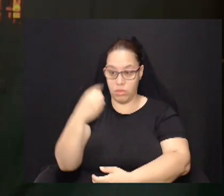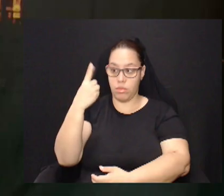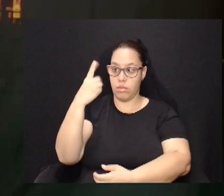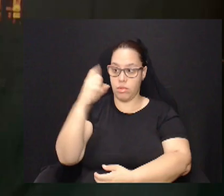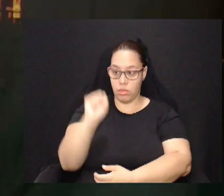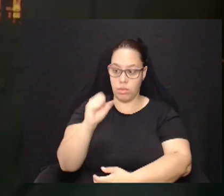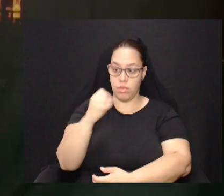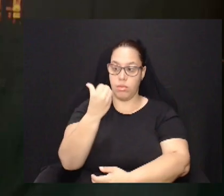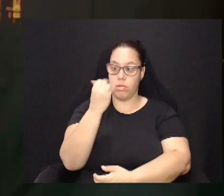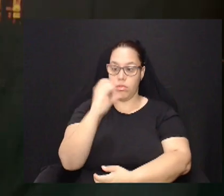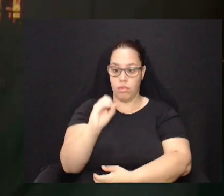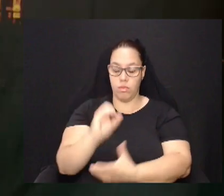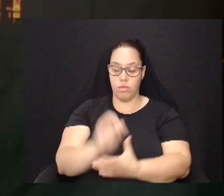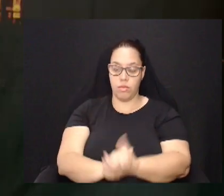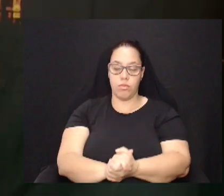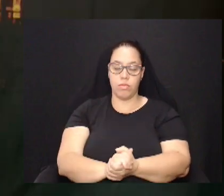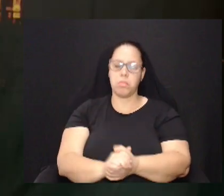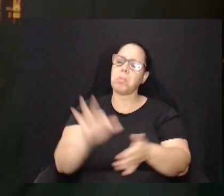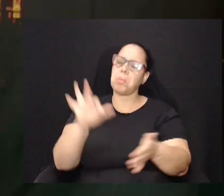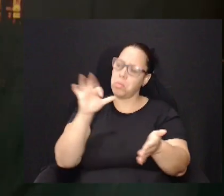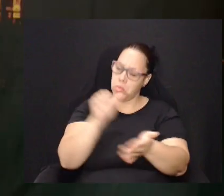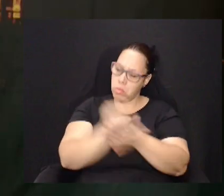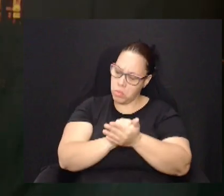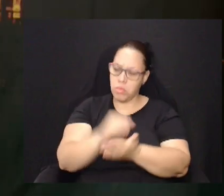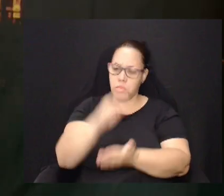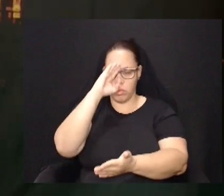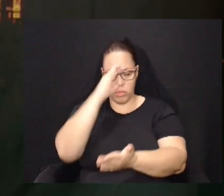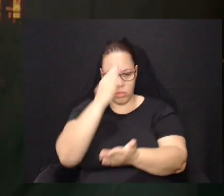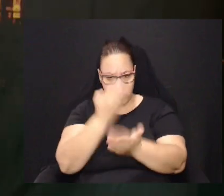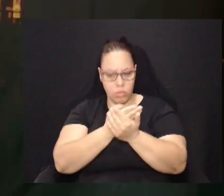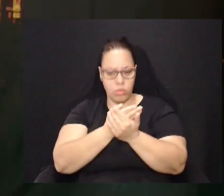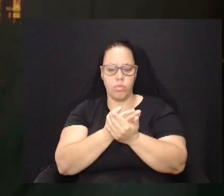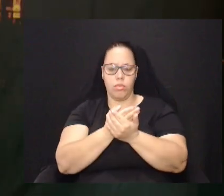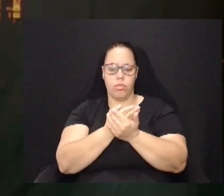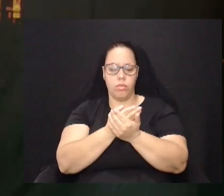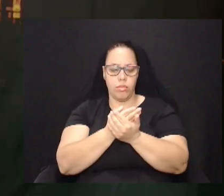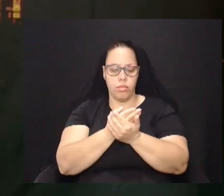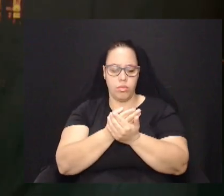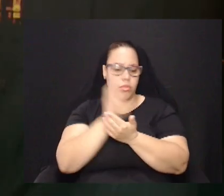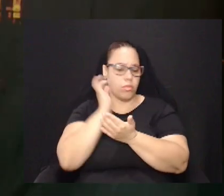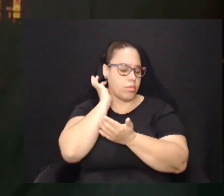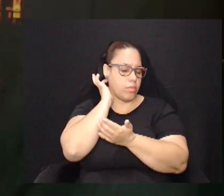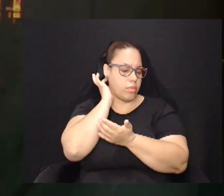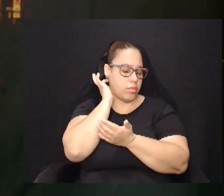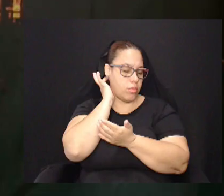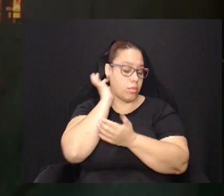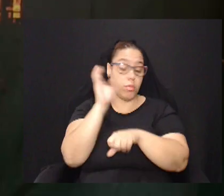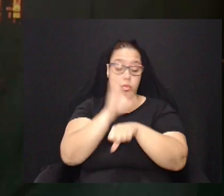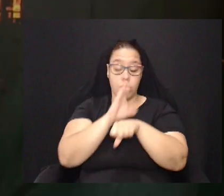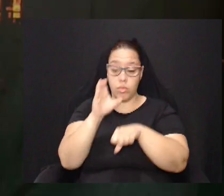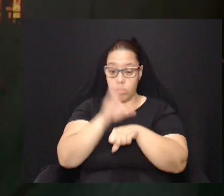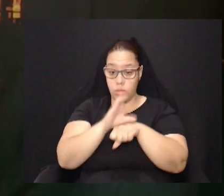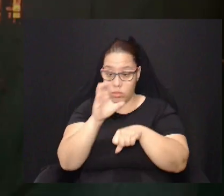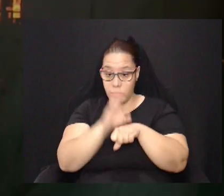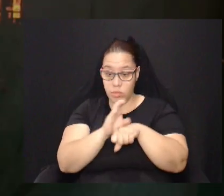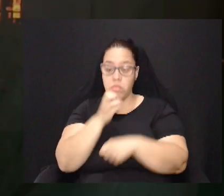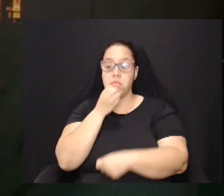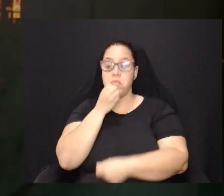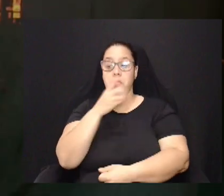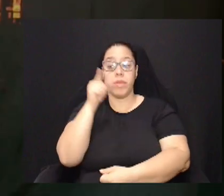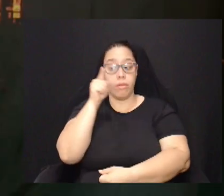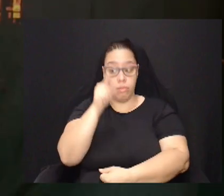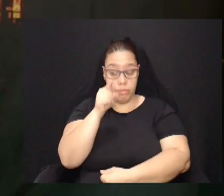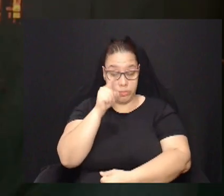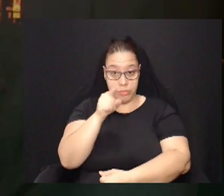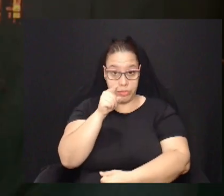19 3736 1860. Faça sua inscrição, tenho certeza que vai ser aí um curso muito bom para você